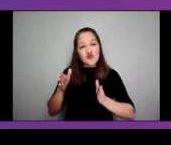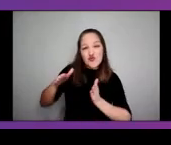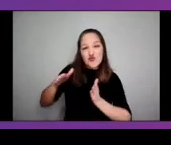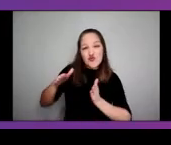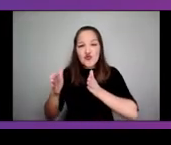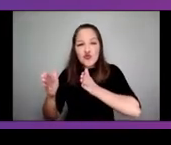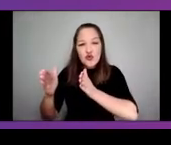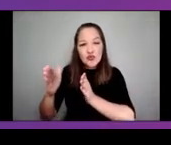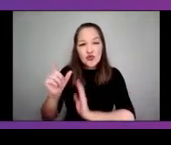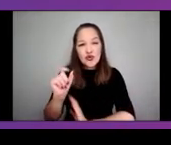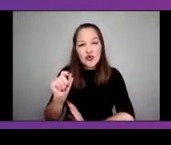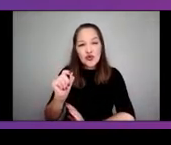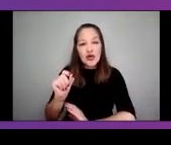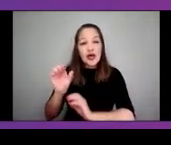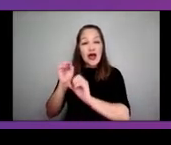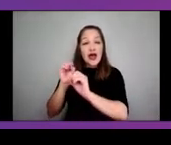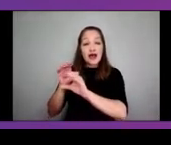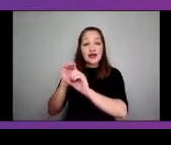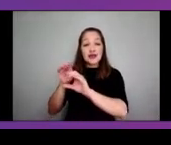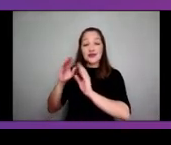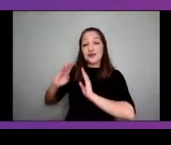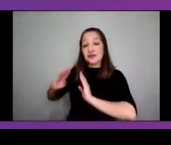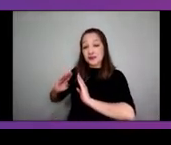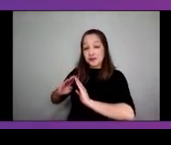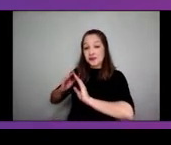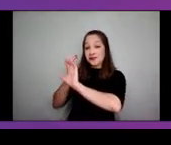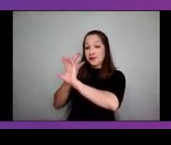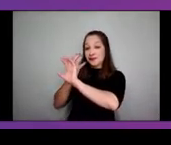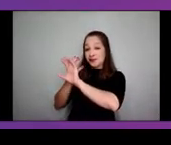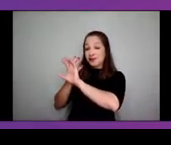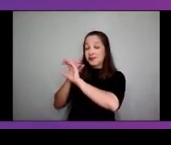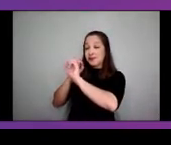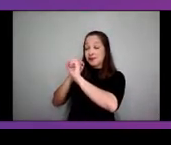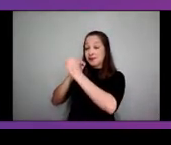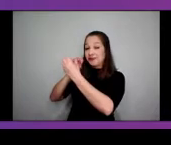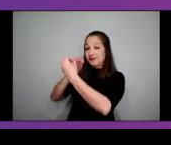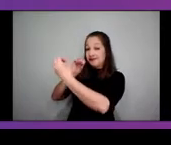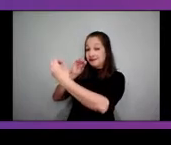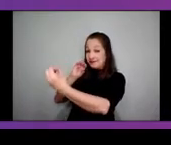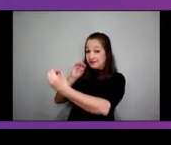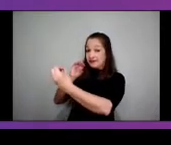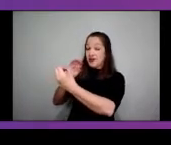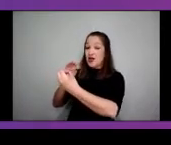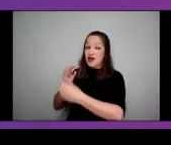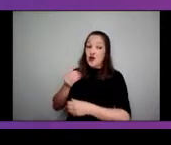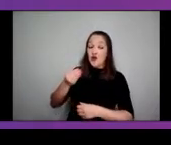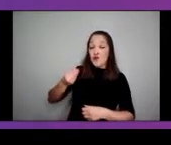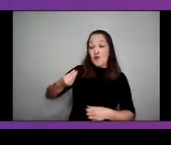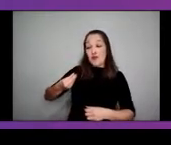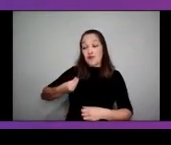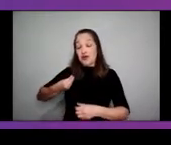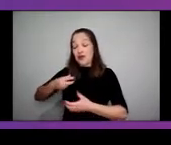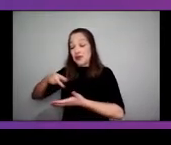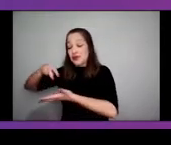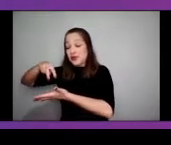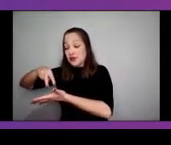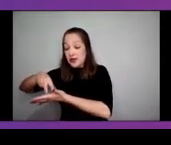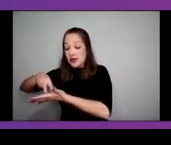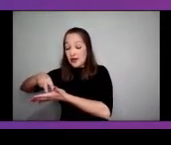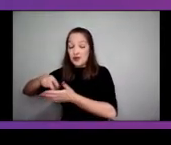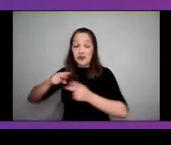para o para a educação híbrida não é que essa educação meio a meio né presencial e virtual é